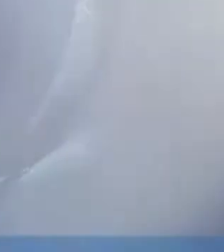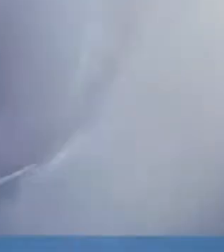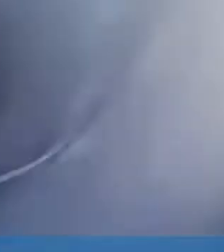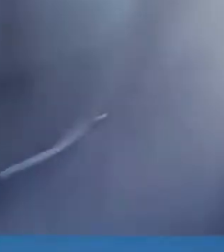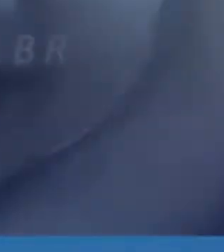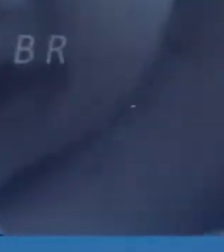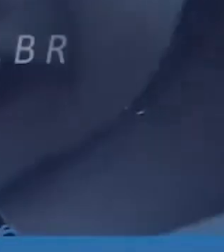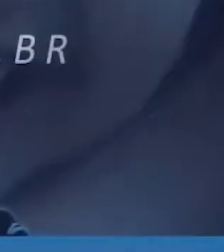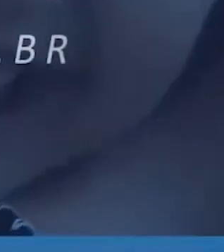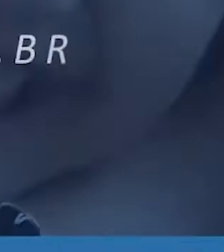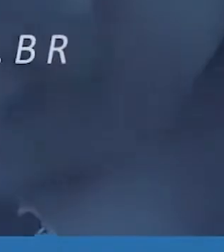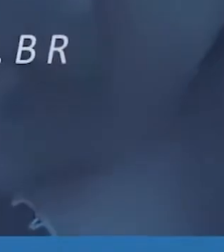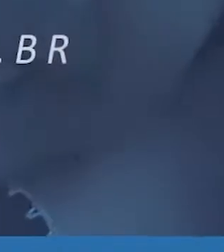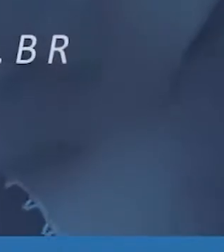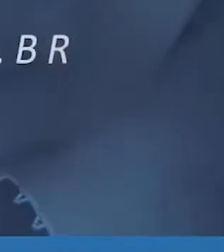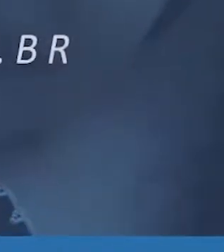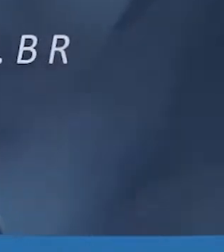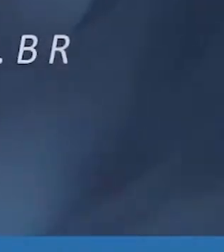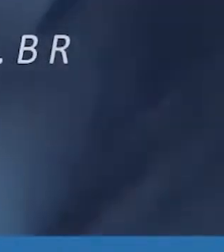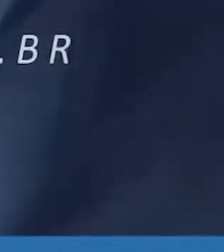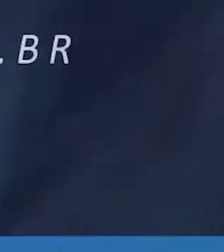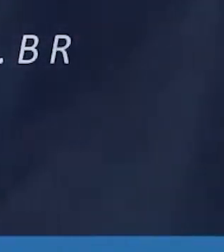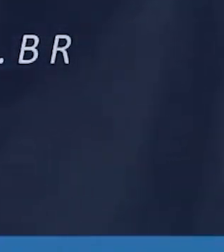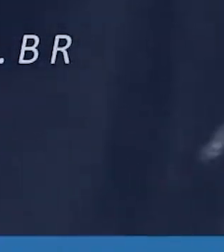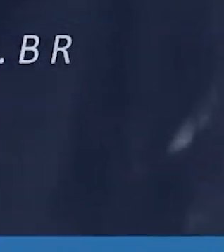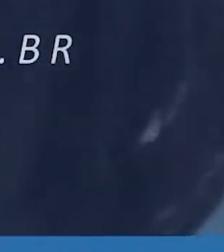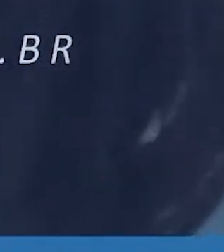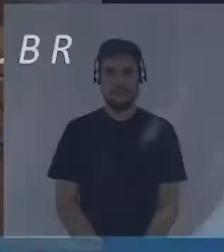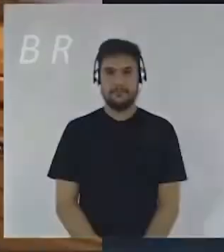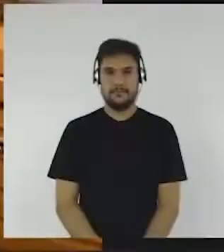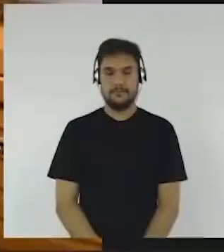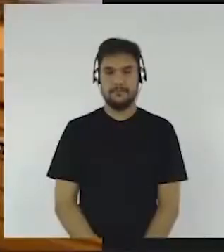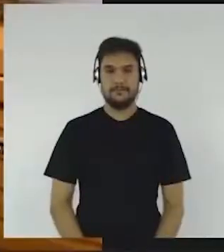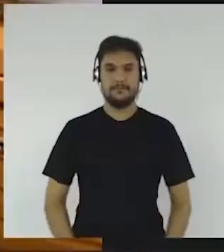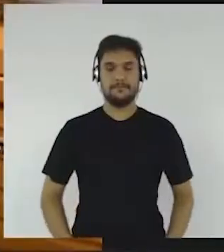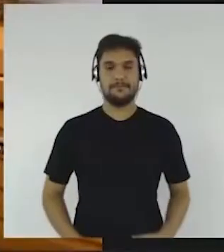Enquanto não passa, conheça o novo jeito Quali de ajudar.